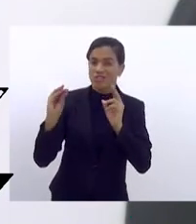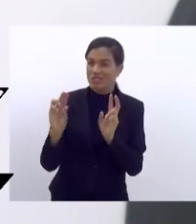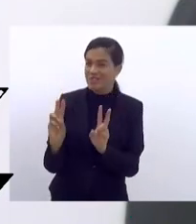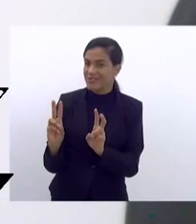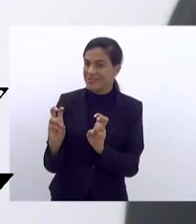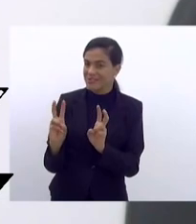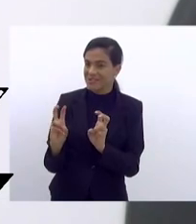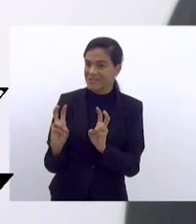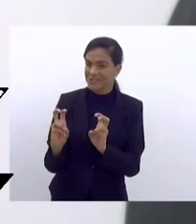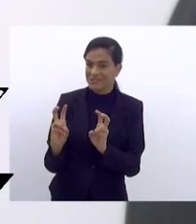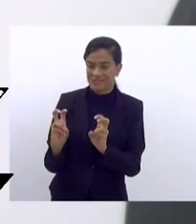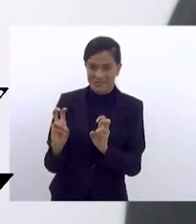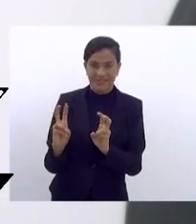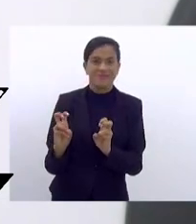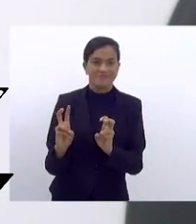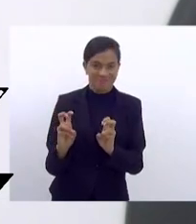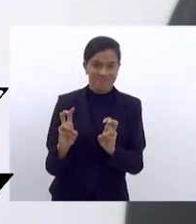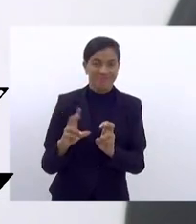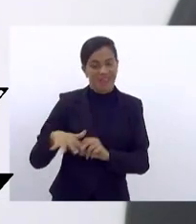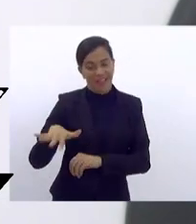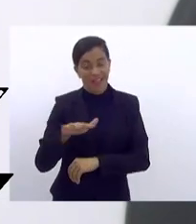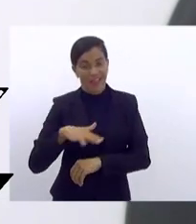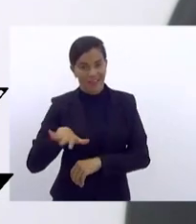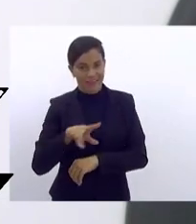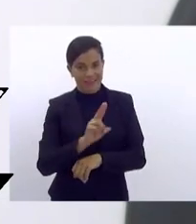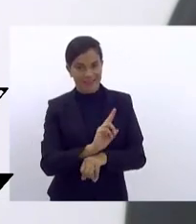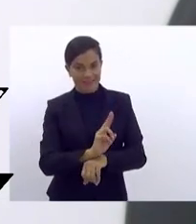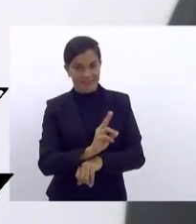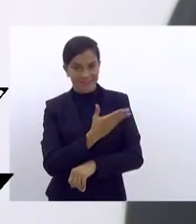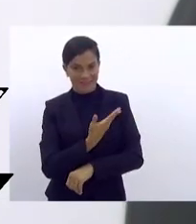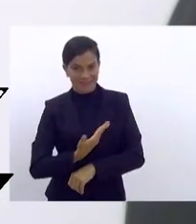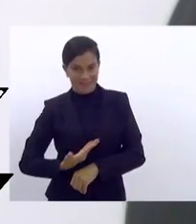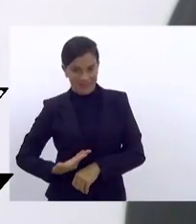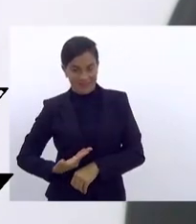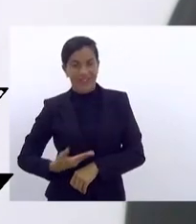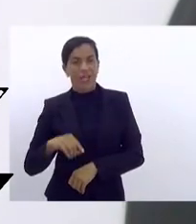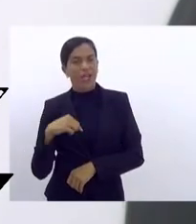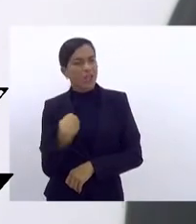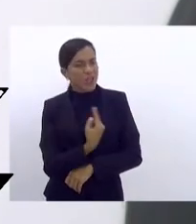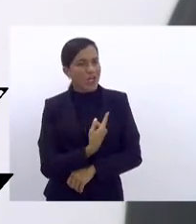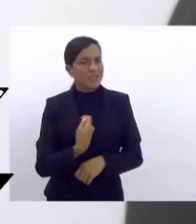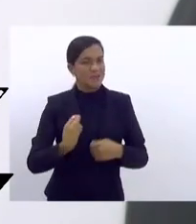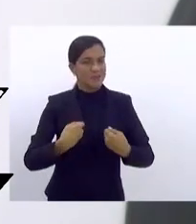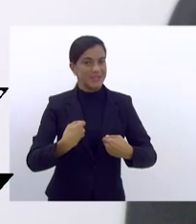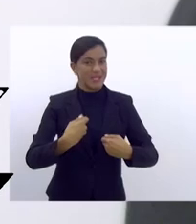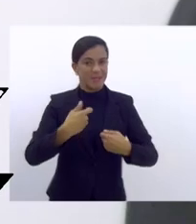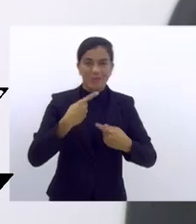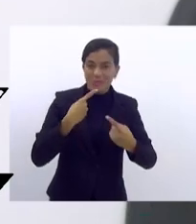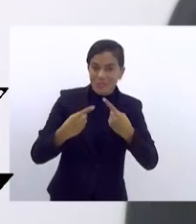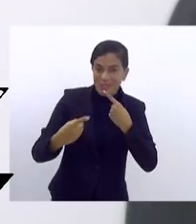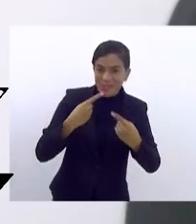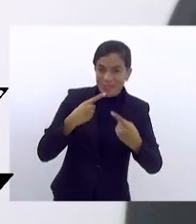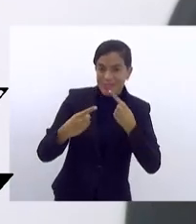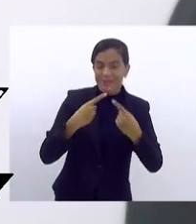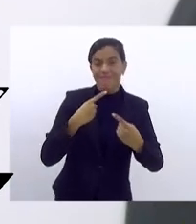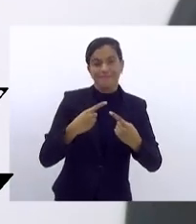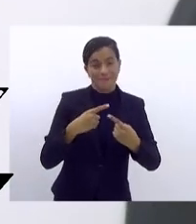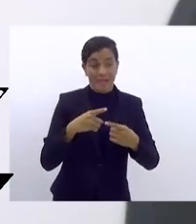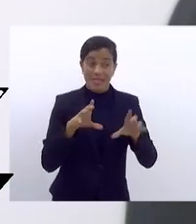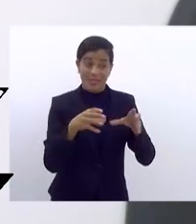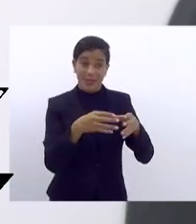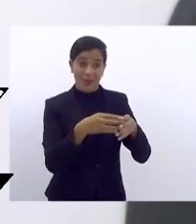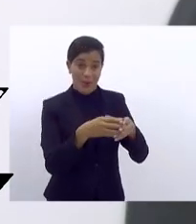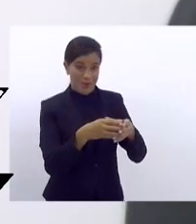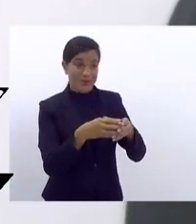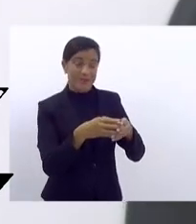desvirtuar um diálogo para o campo da segurança pública e a gente precisa voltar a esse debate e essa comissão tem feito